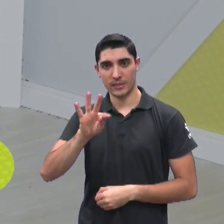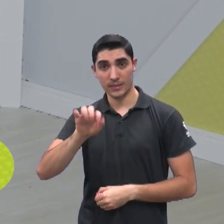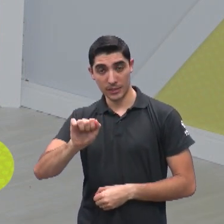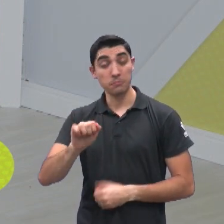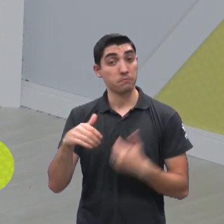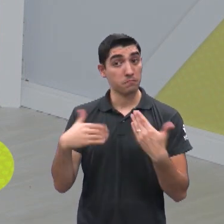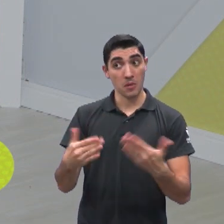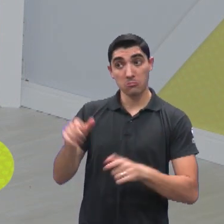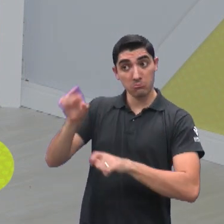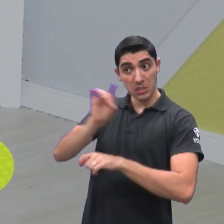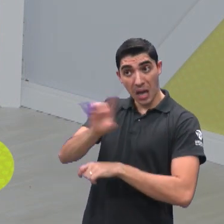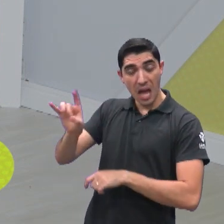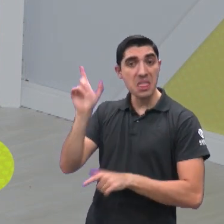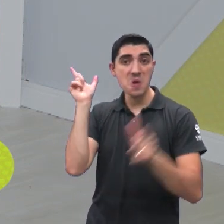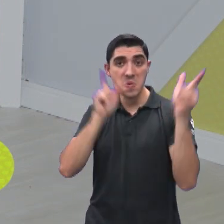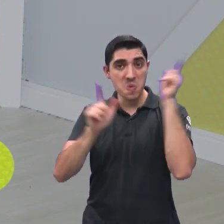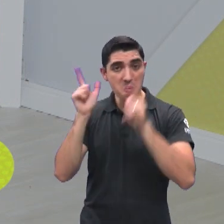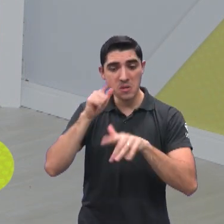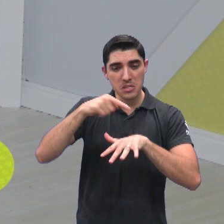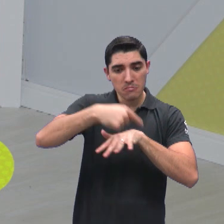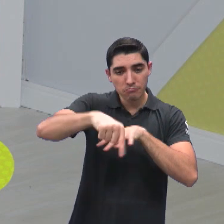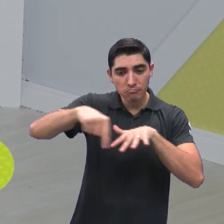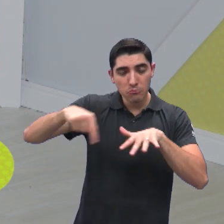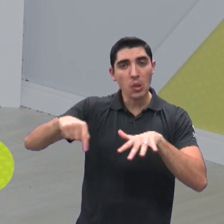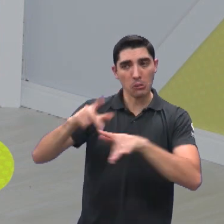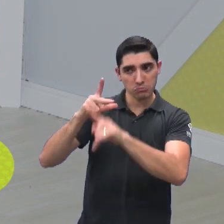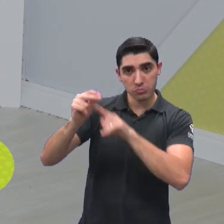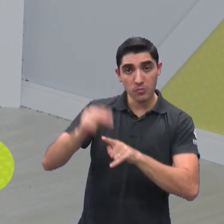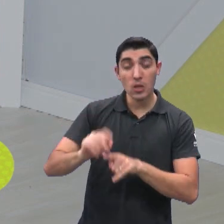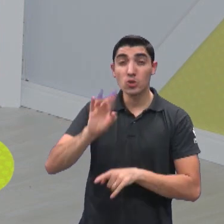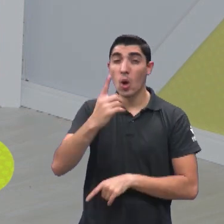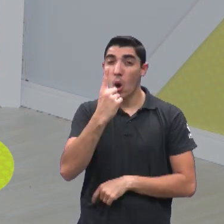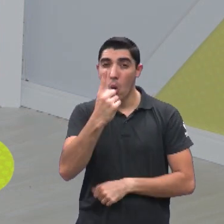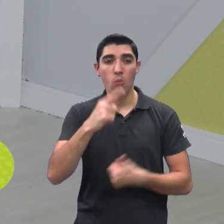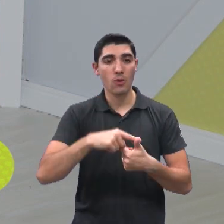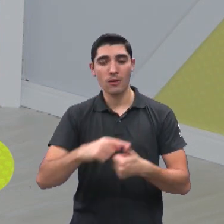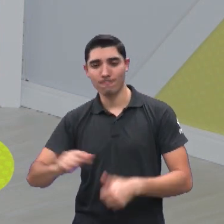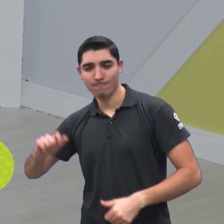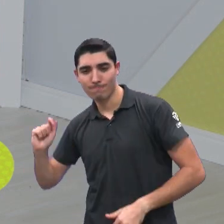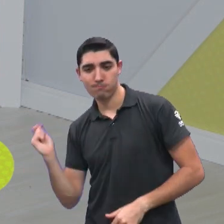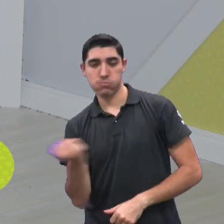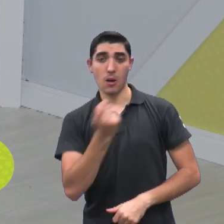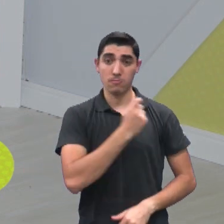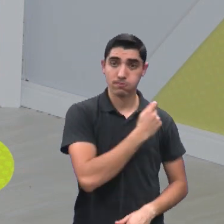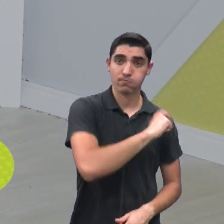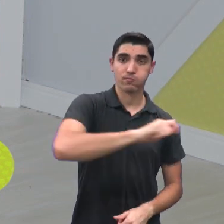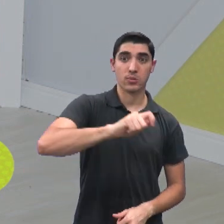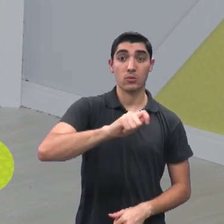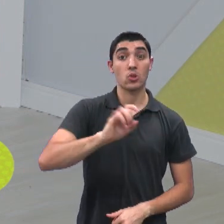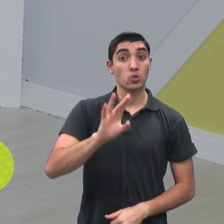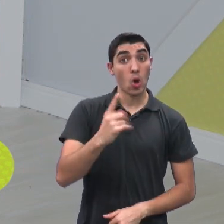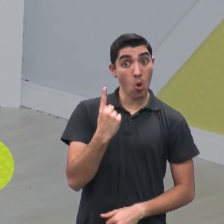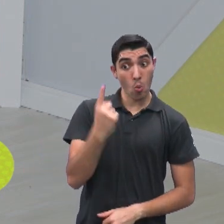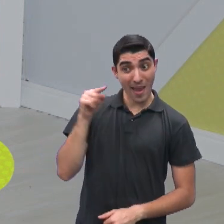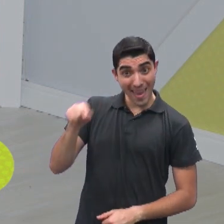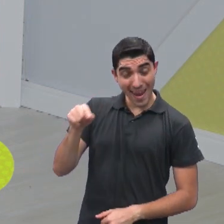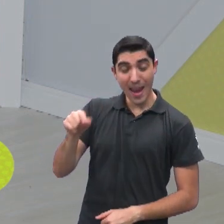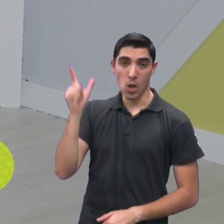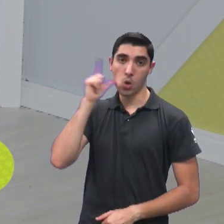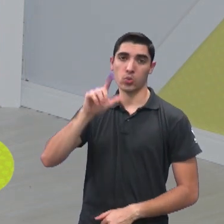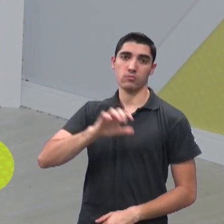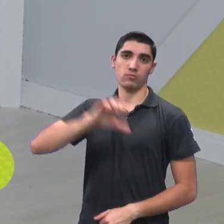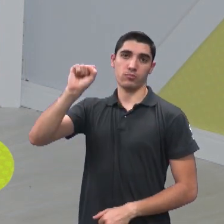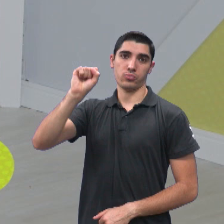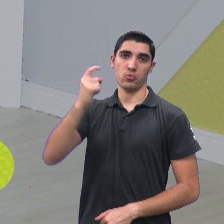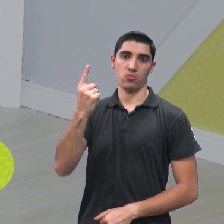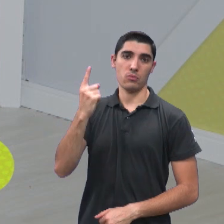respectivas categorias nas competições regionais, exceto o tênis de quadra, onde apenas o campeão de cada categoria garante vaga. Olha